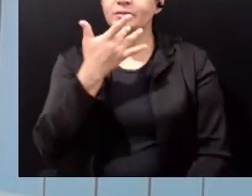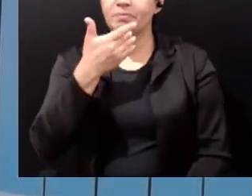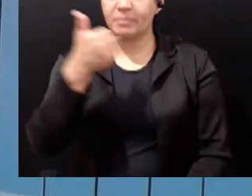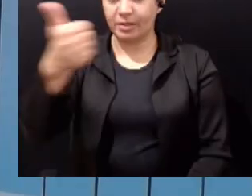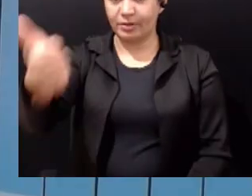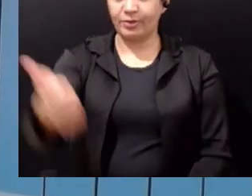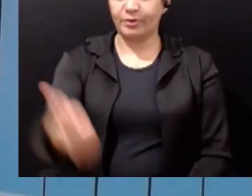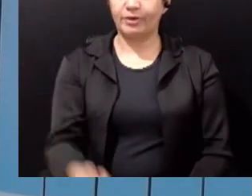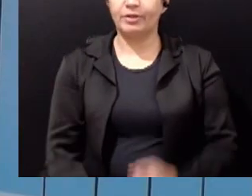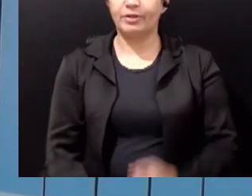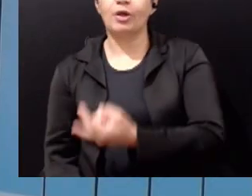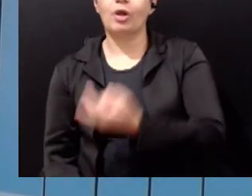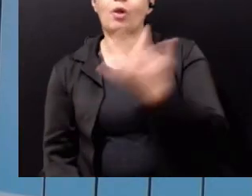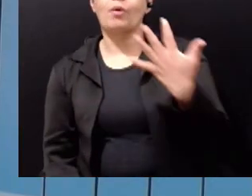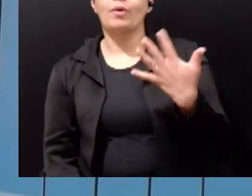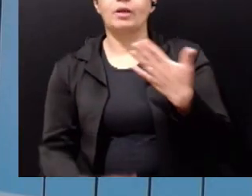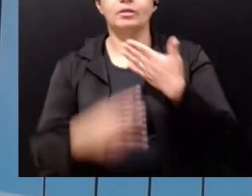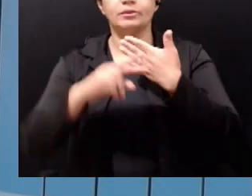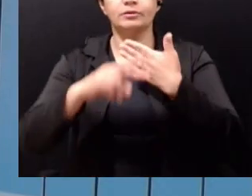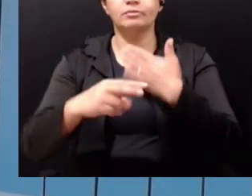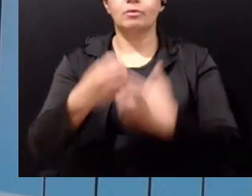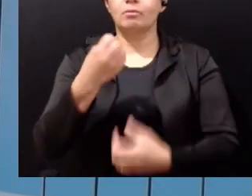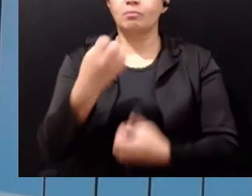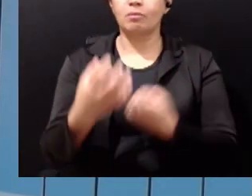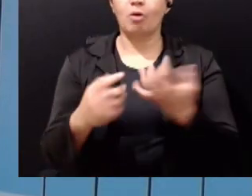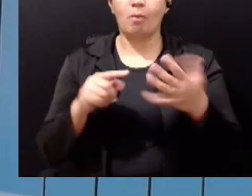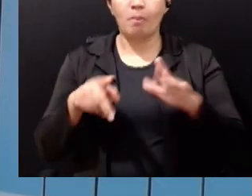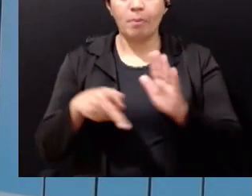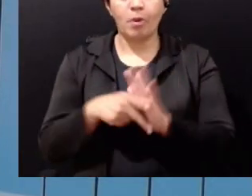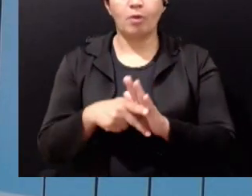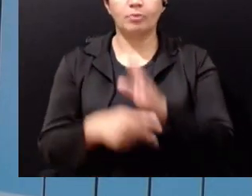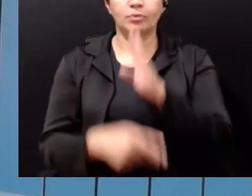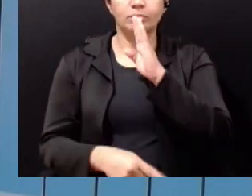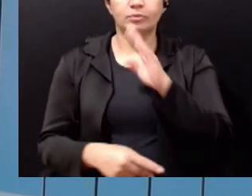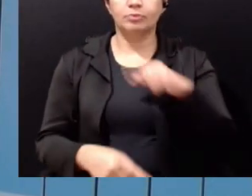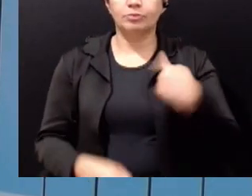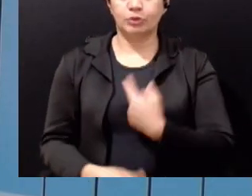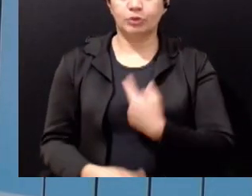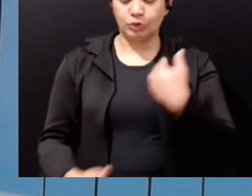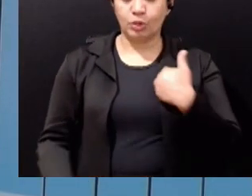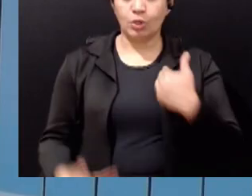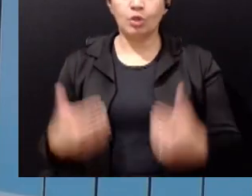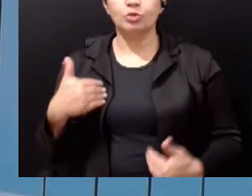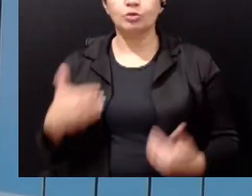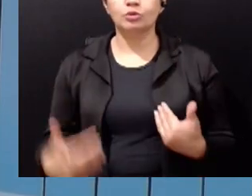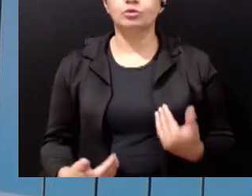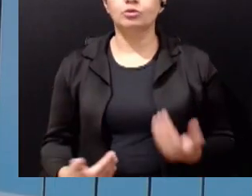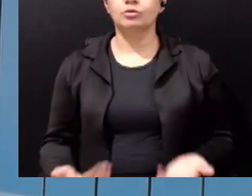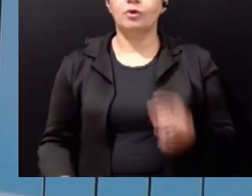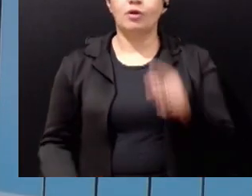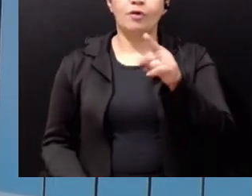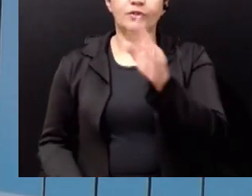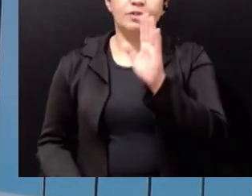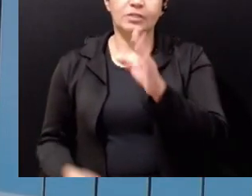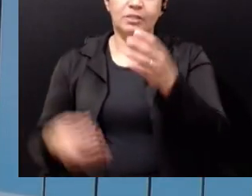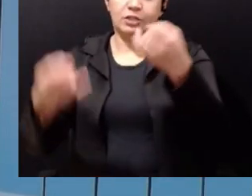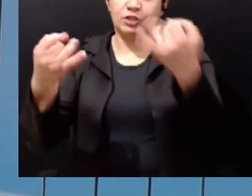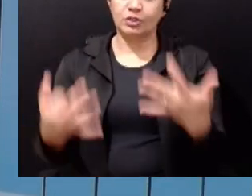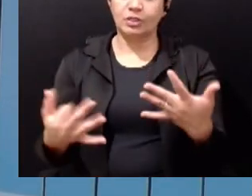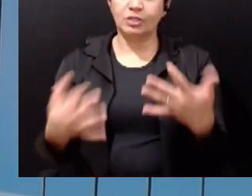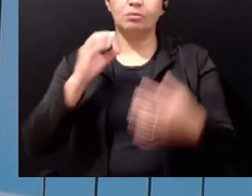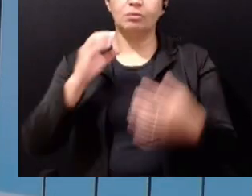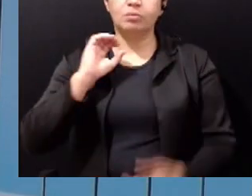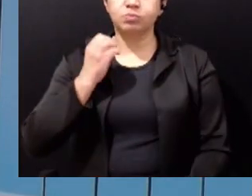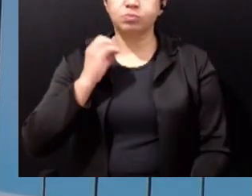os impactos, né, os benefícios do silêncio até para o nosso corpo mesmo? Você estava falando dos hormônios, né, que eles ficam